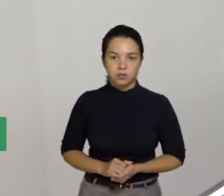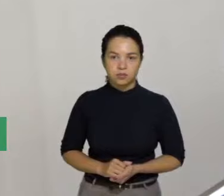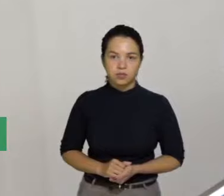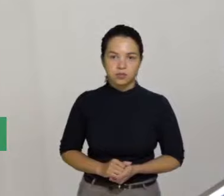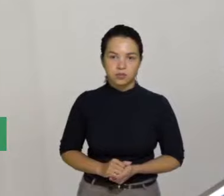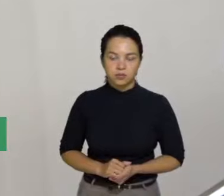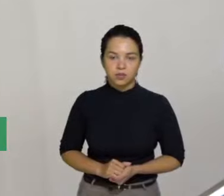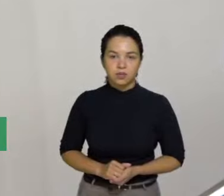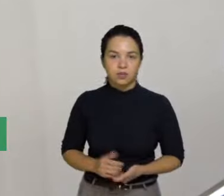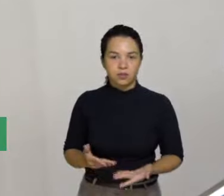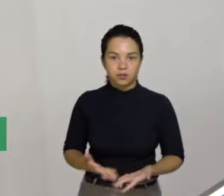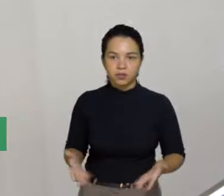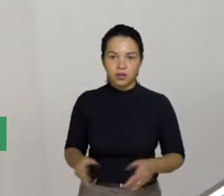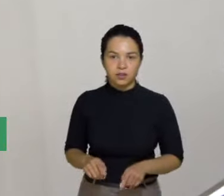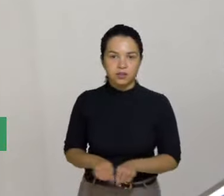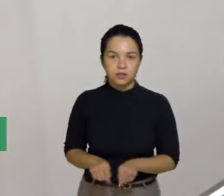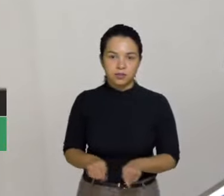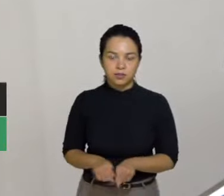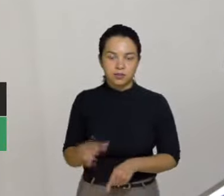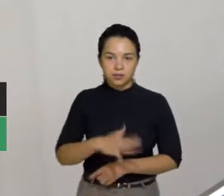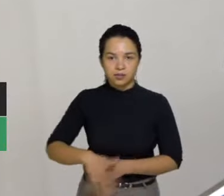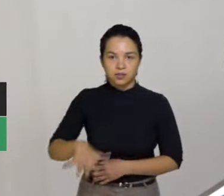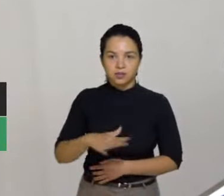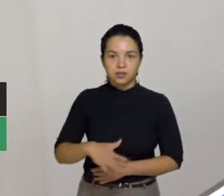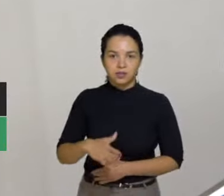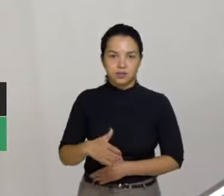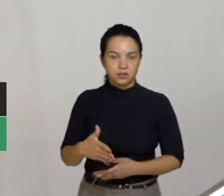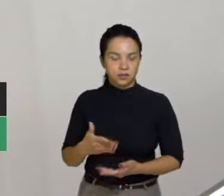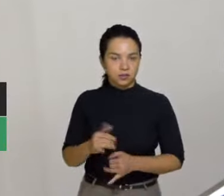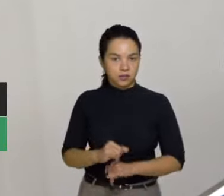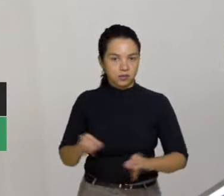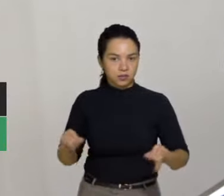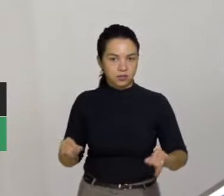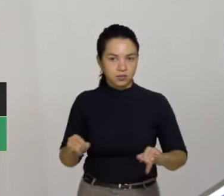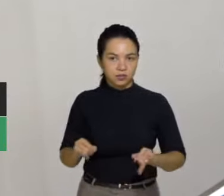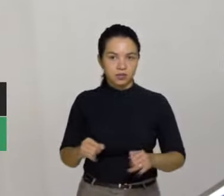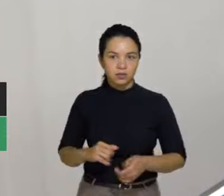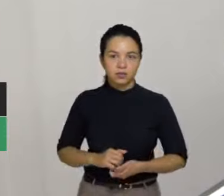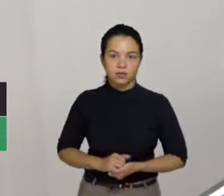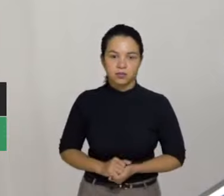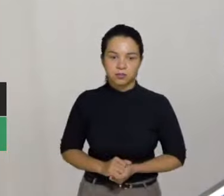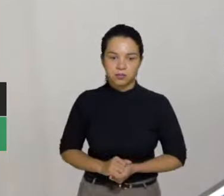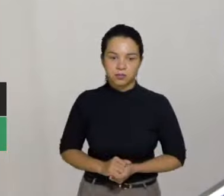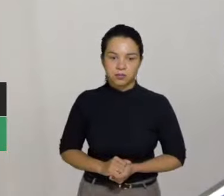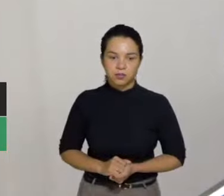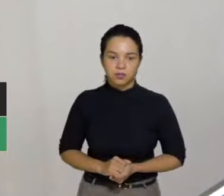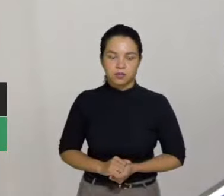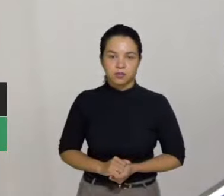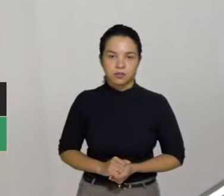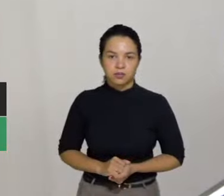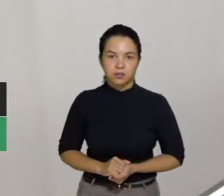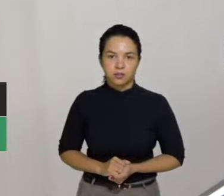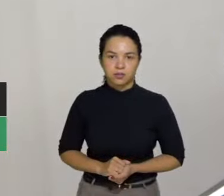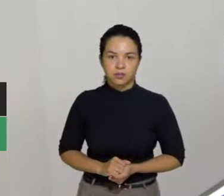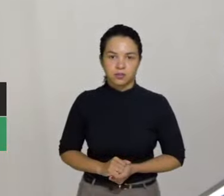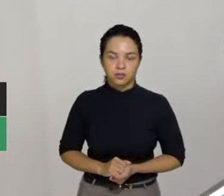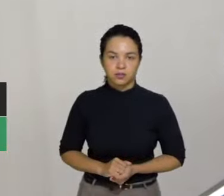governador nesta última semana, nesta semana que estamos, onde, propriamente no dia